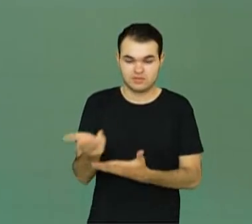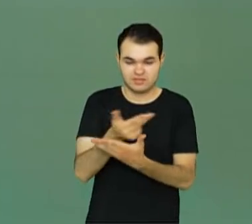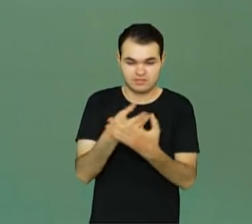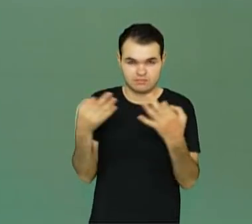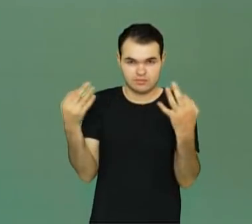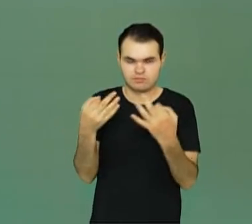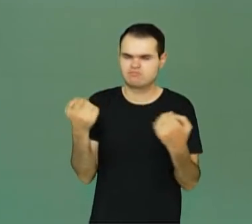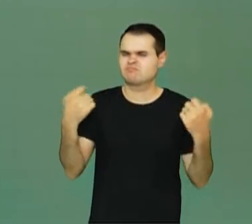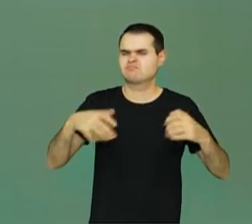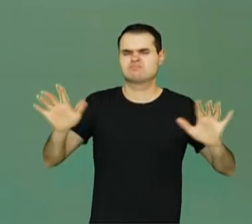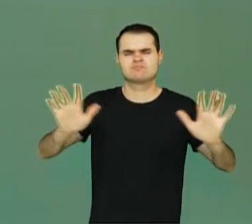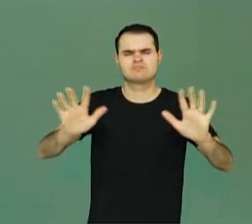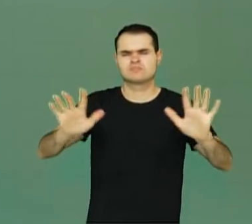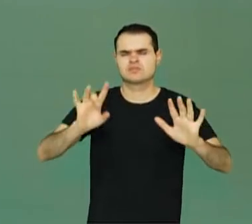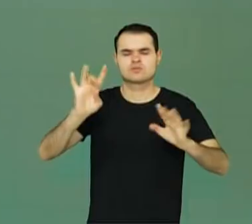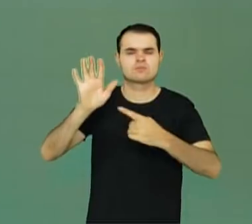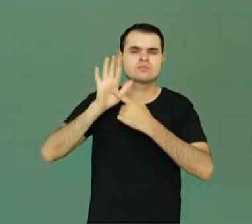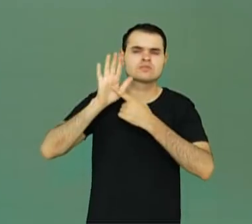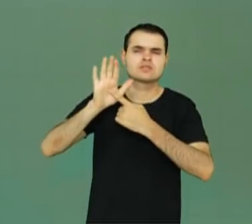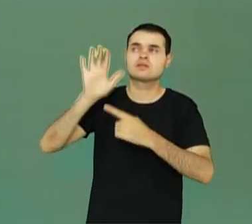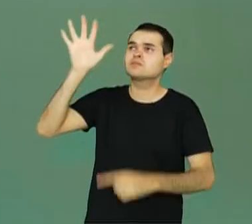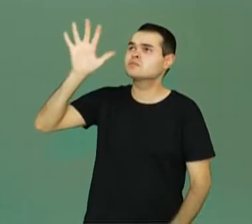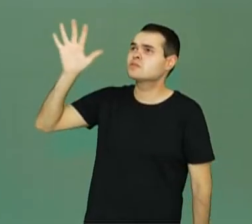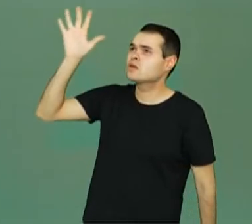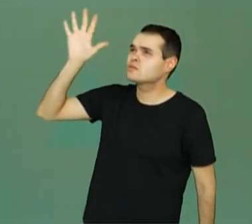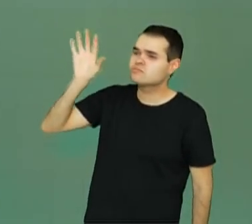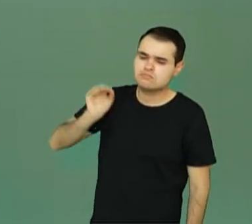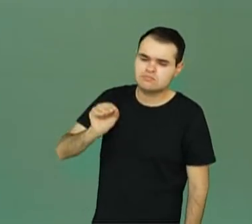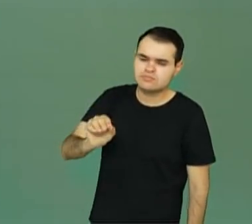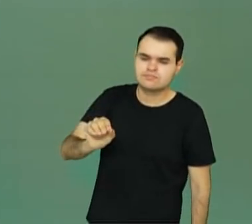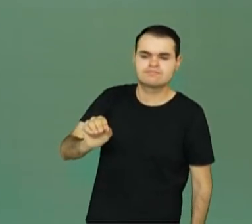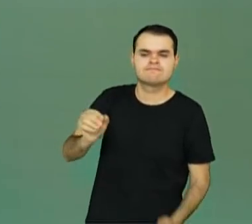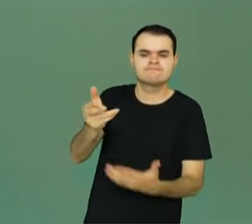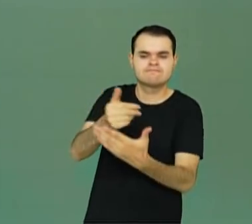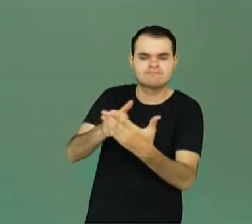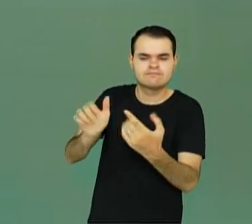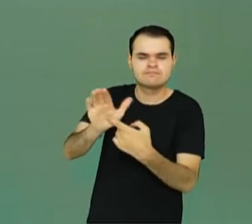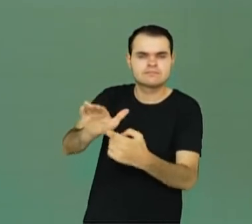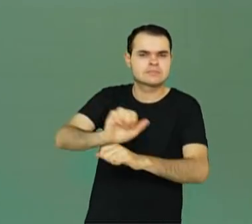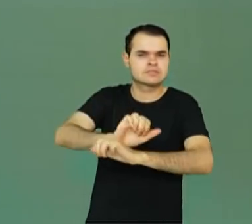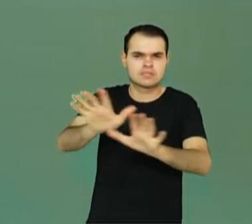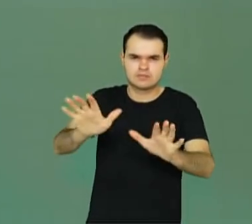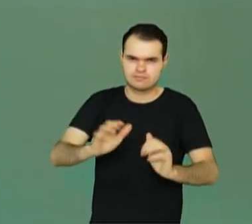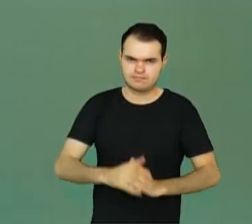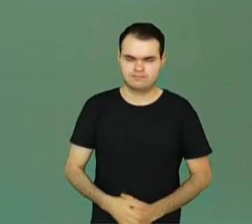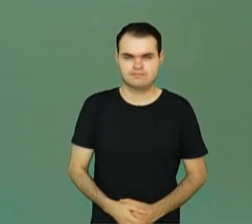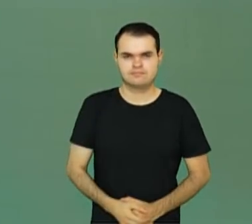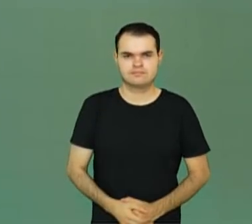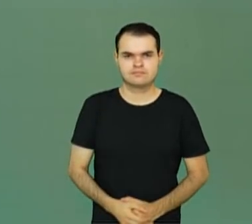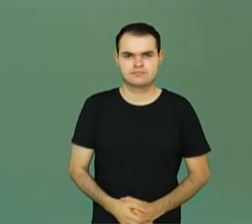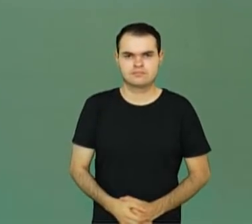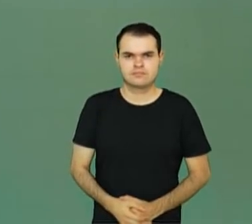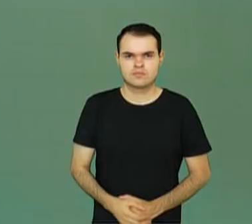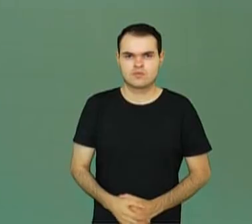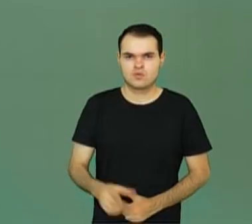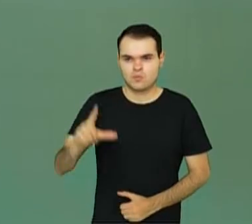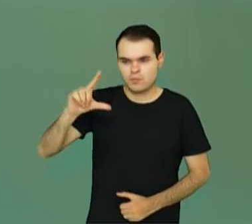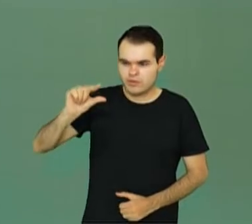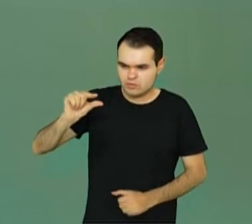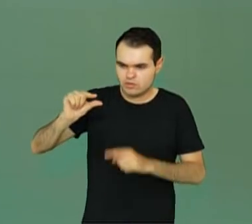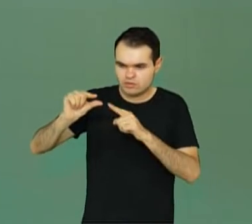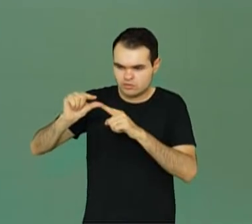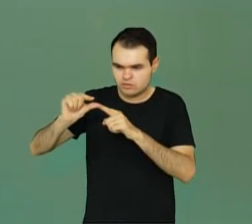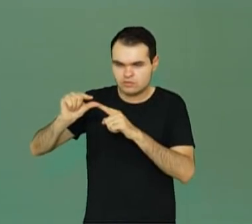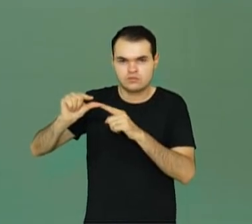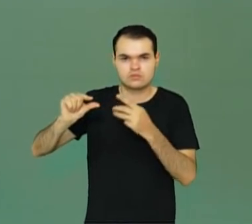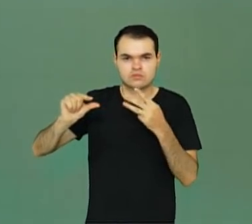perfeito, basta que ele represente a ideia que é necessária, tá bom? Então olha só. O menor desses lados vai ser o menor dos